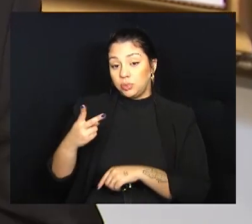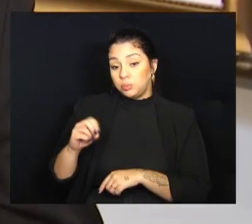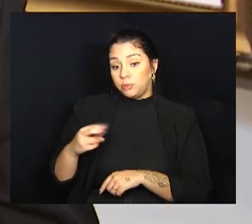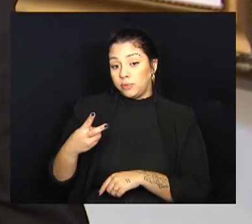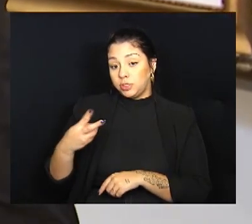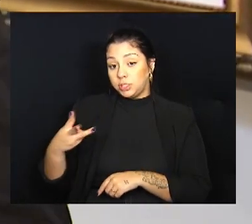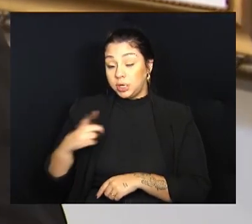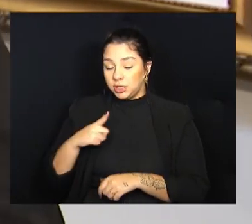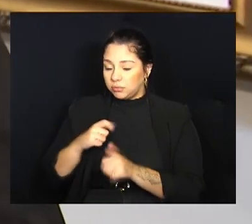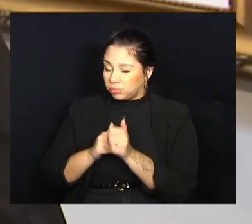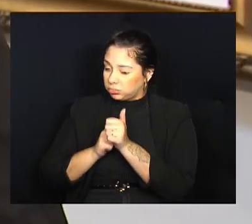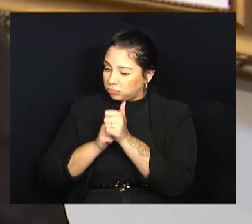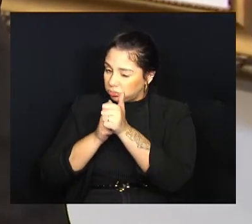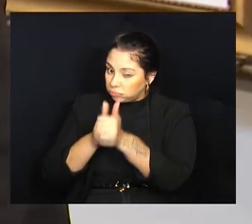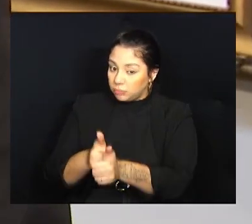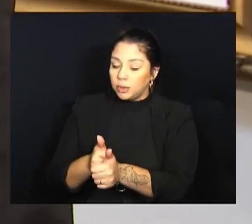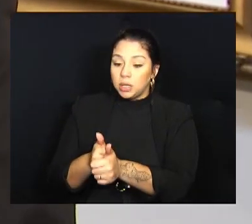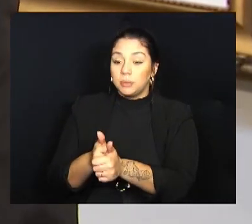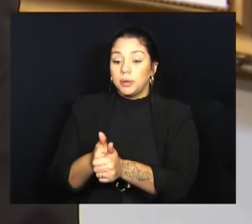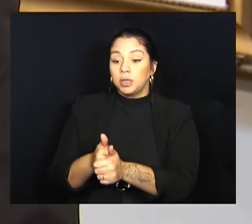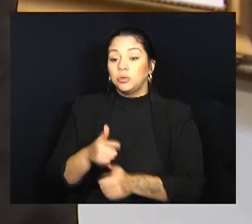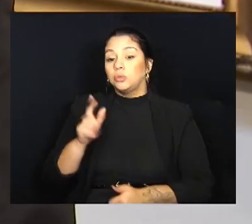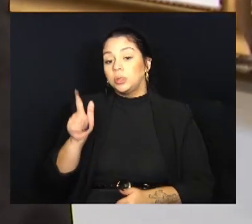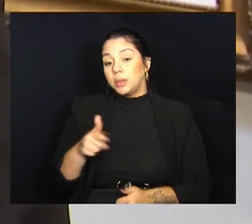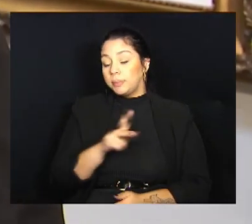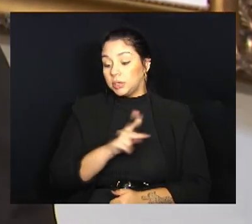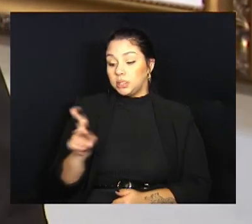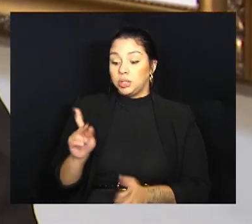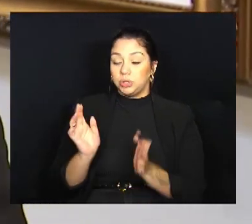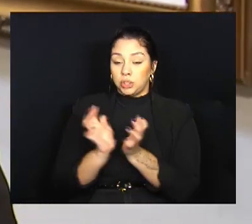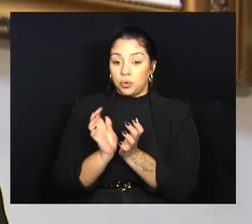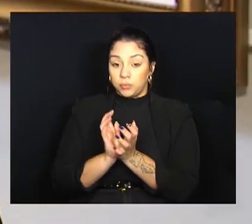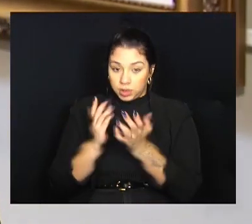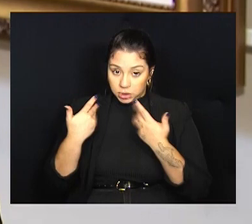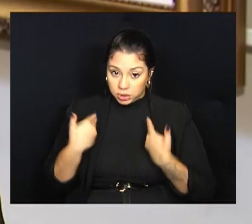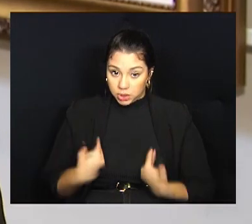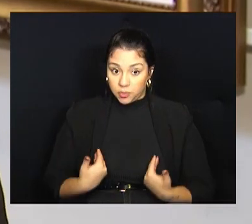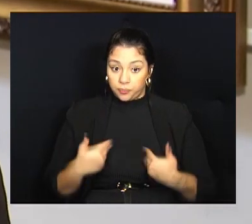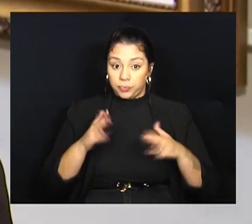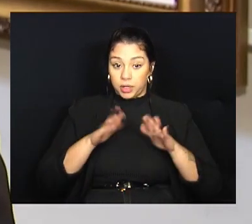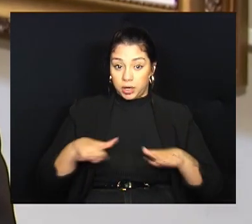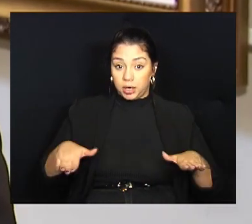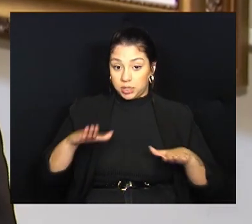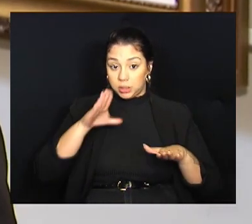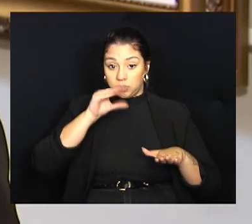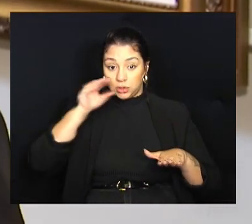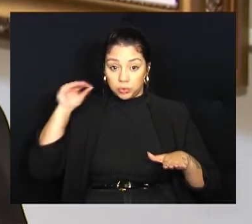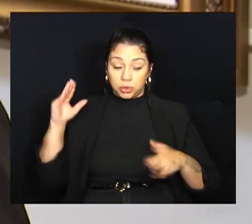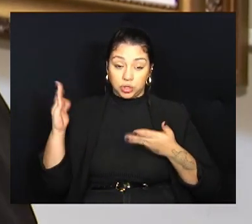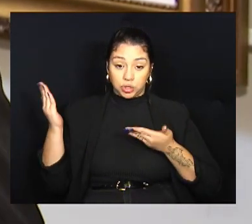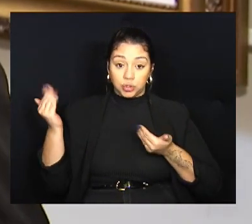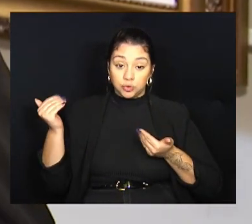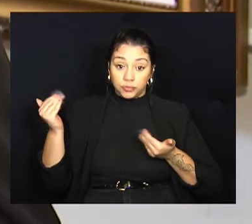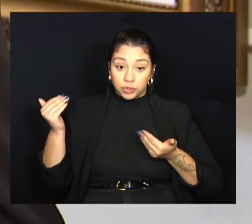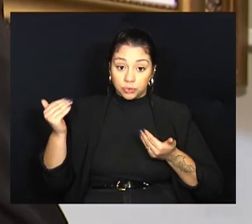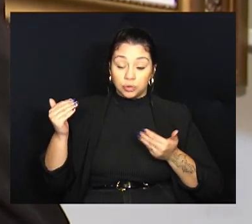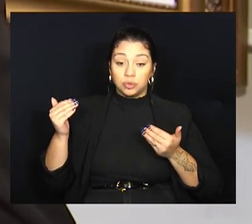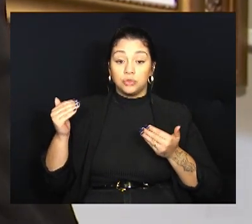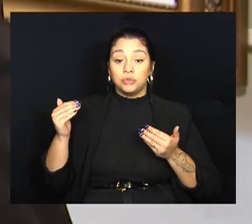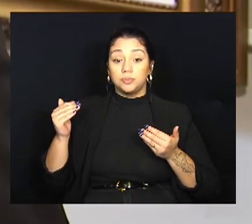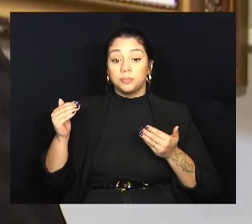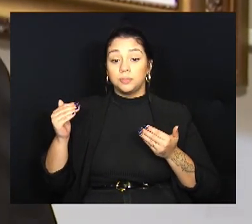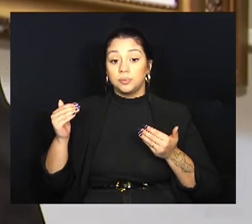muitos acompanhamentos como presidente da comissão da criança, do adolescente e da juventude,